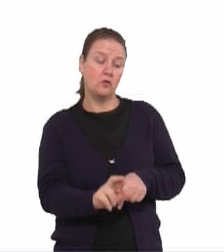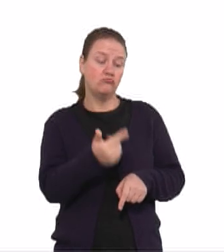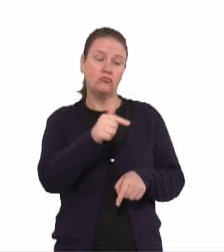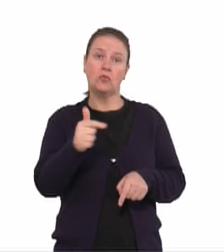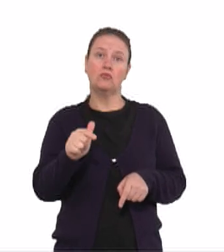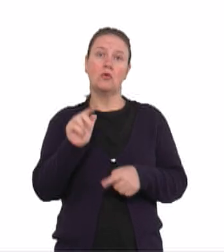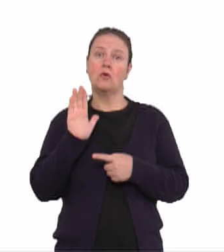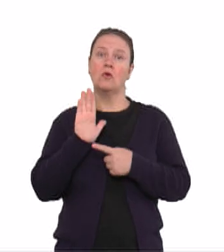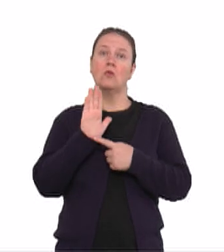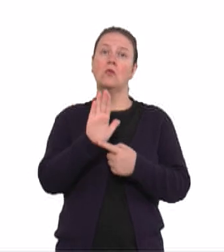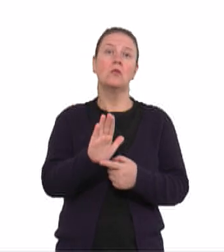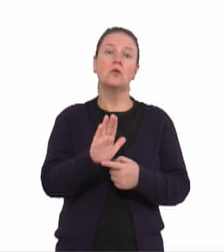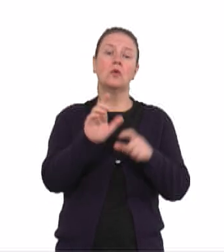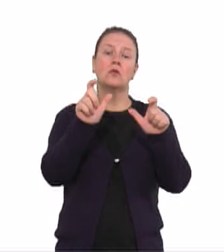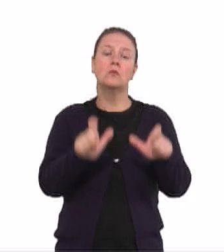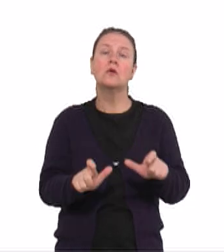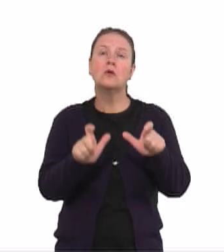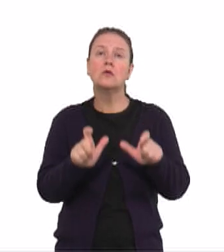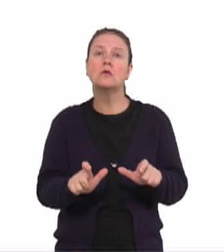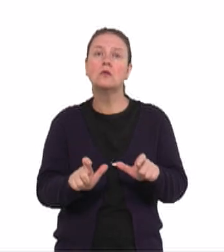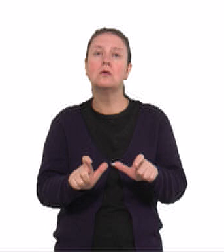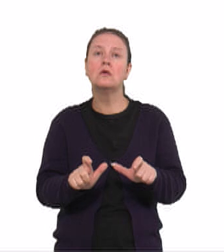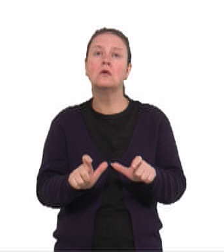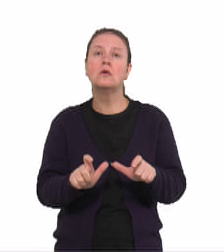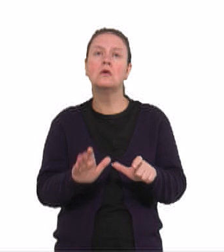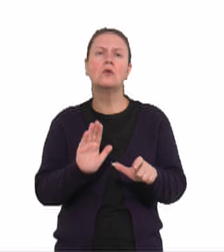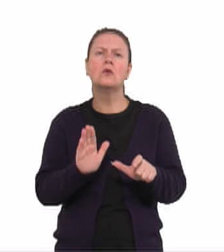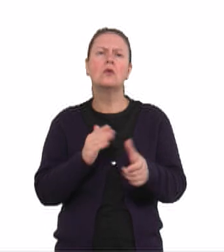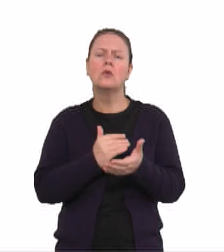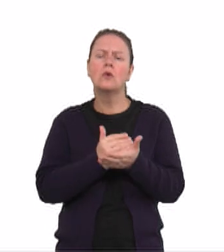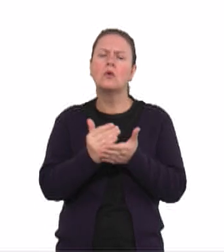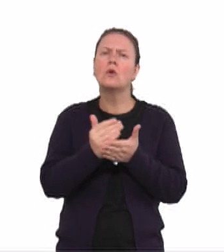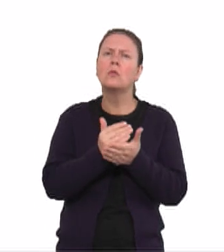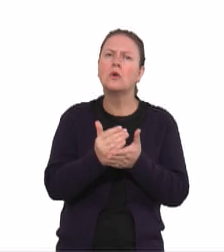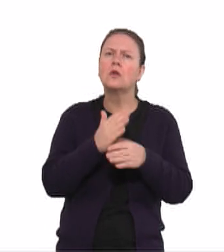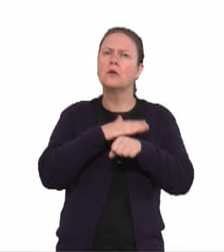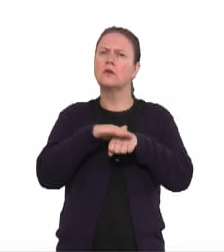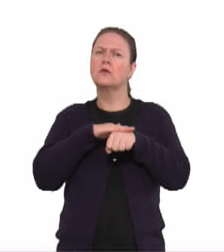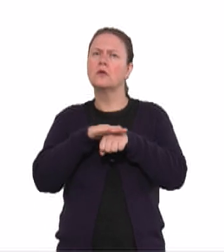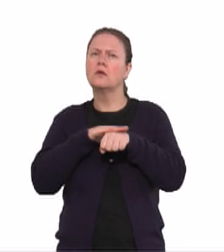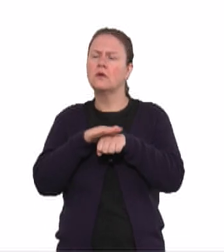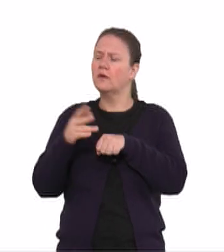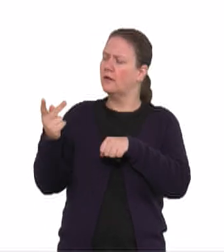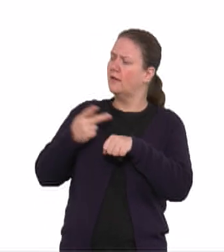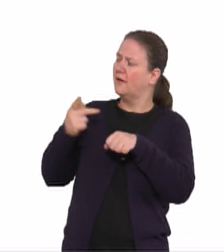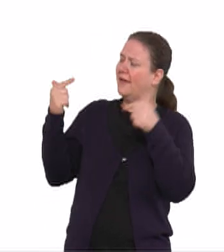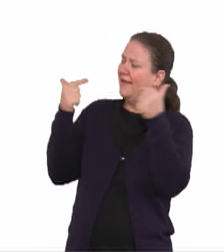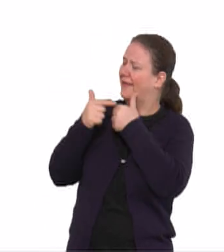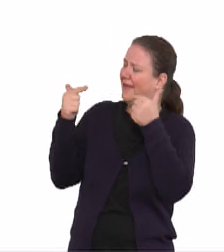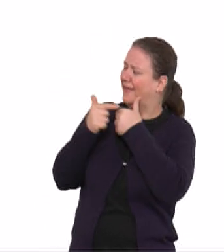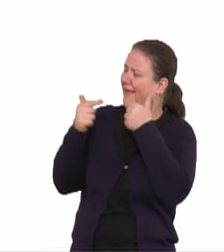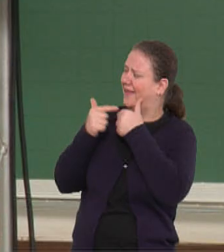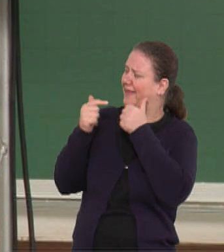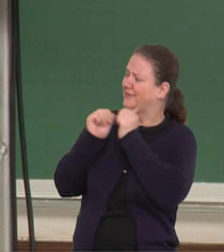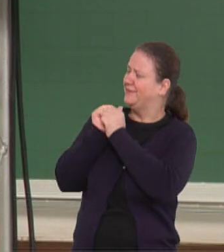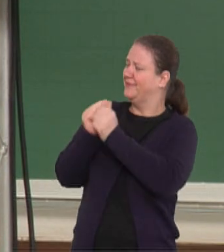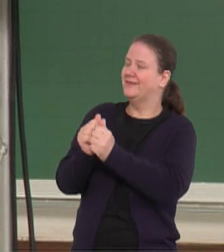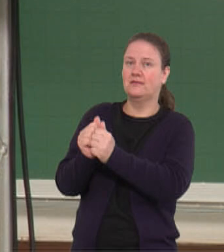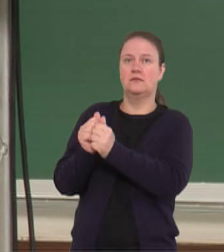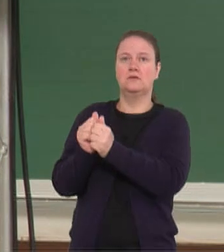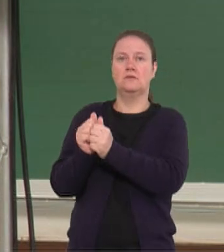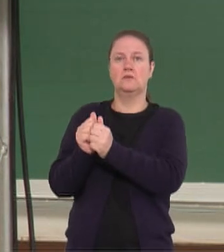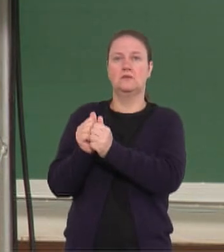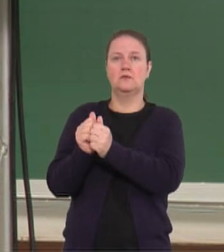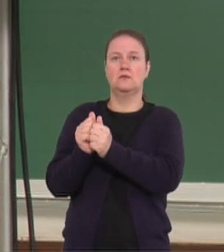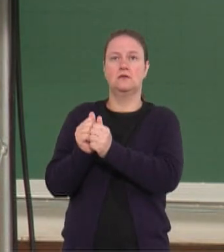espaço é começamos a conversar e rir juntas. Olha só, assim que chegamos à